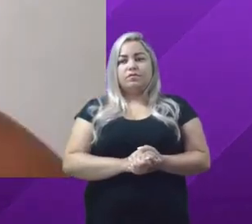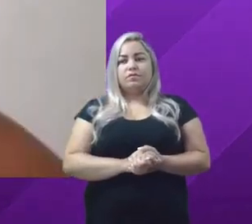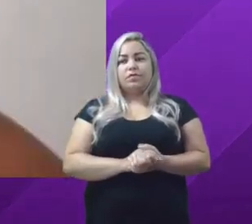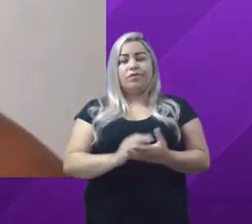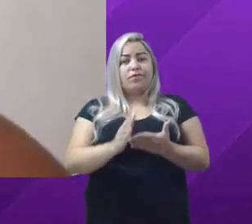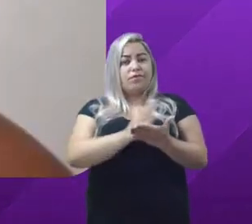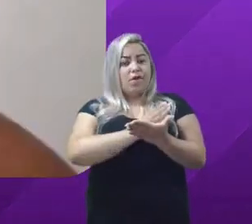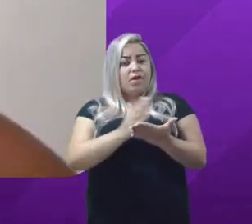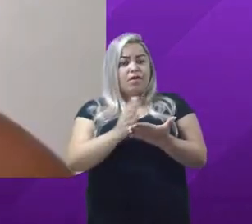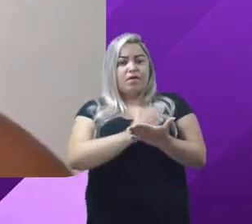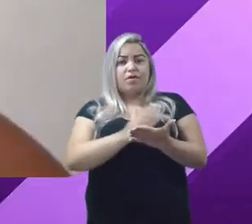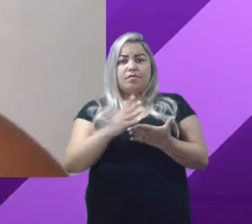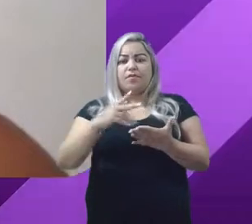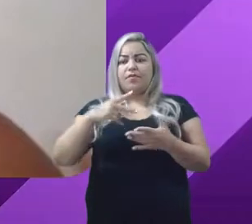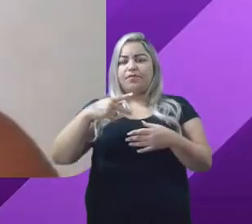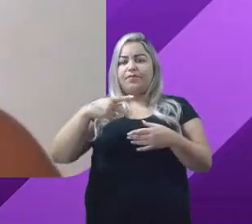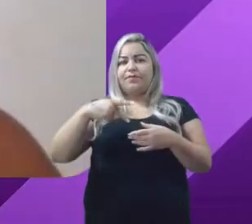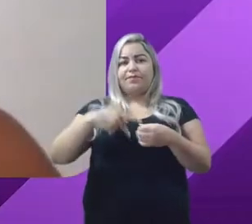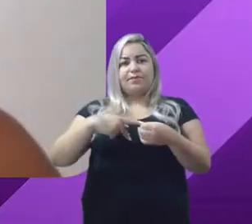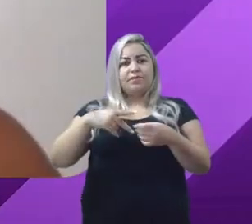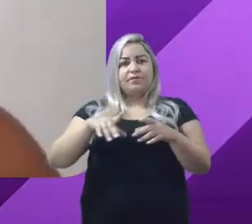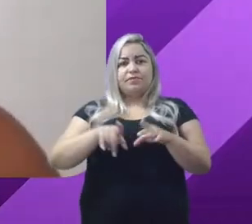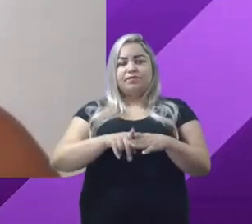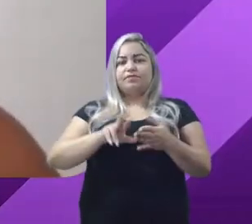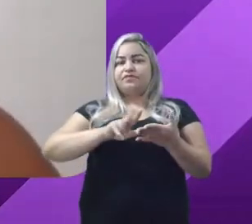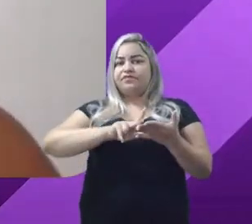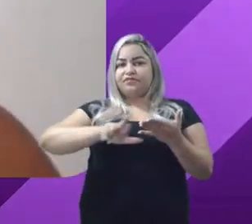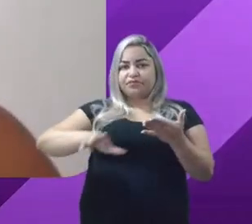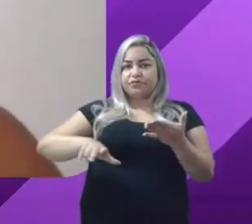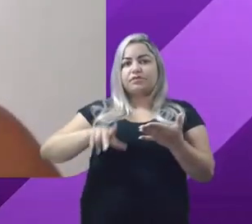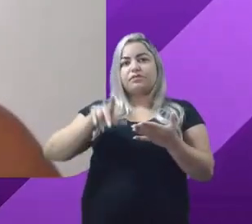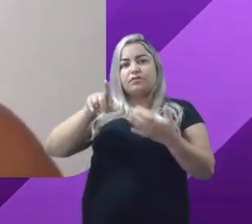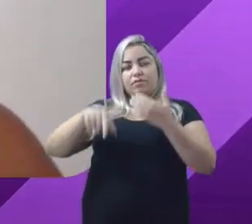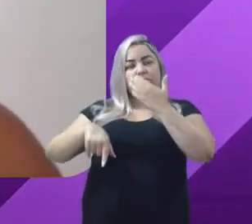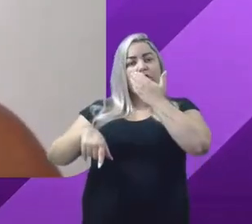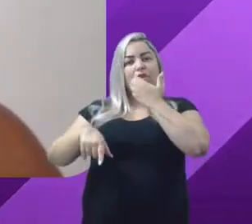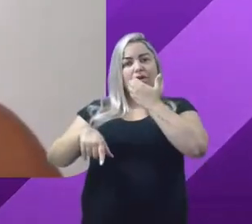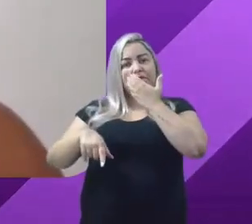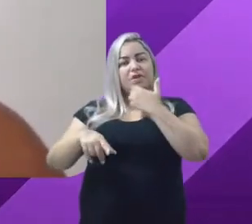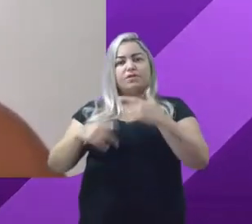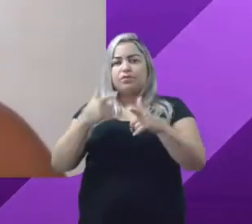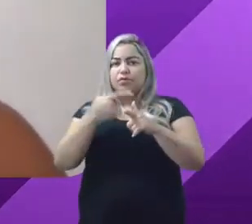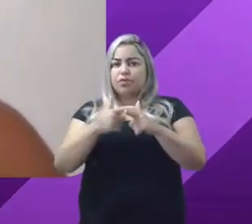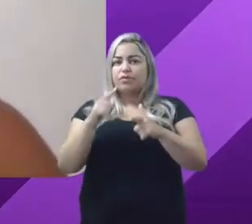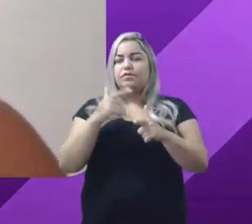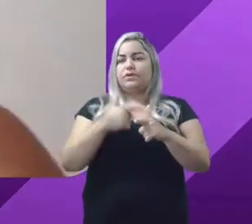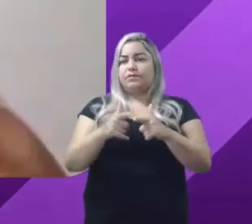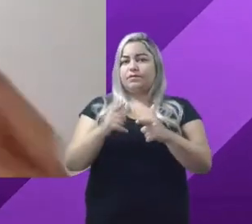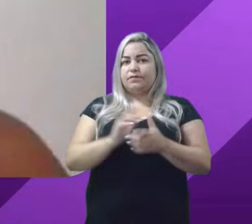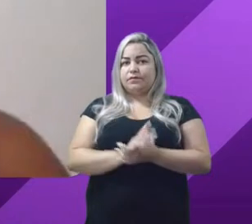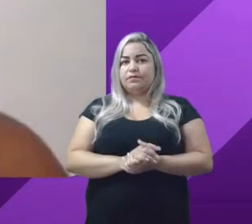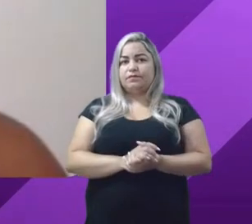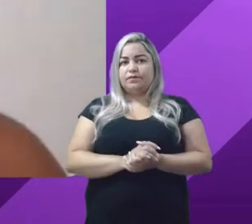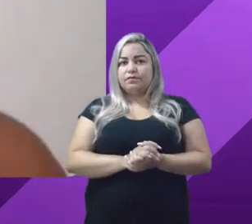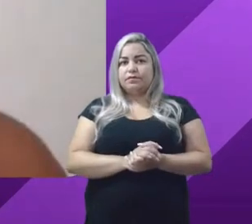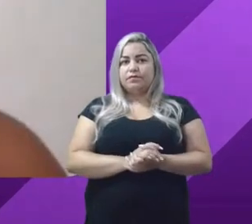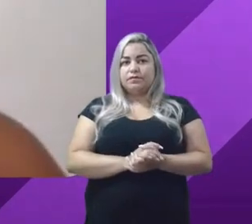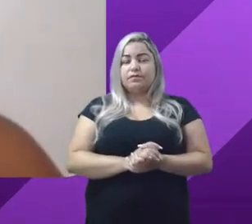alguns resíduos petroquímicos, né, resíduos que são realmente impactantes, né,